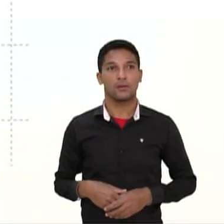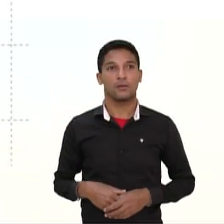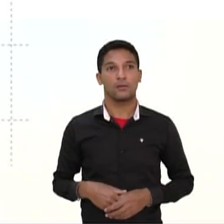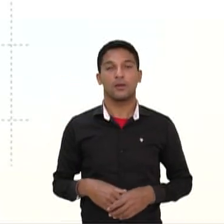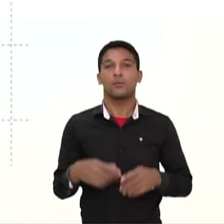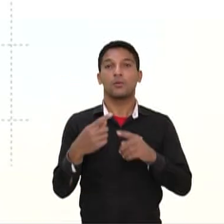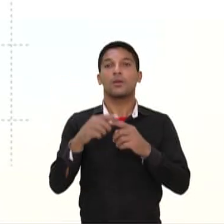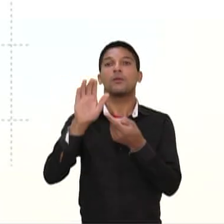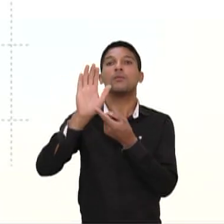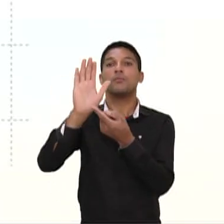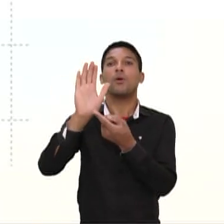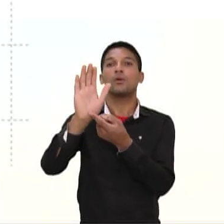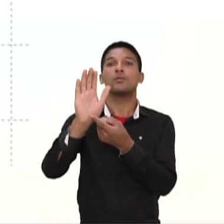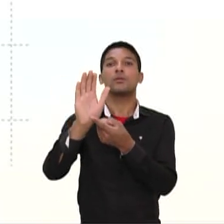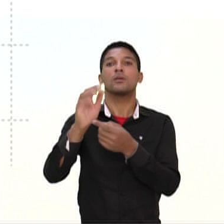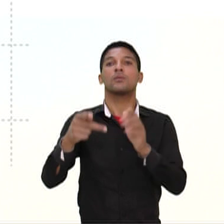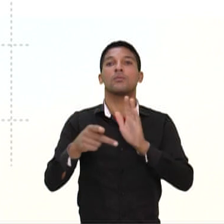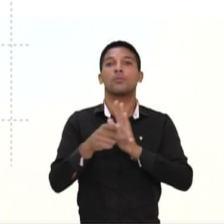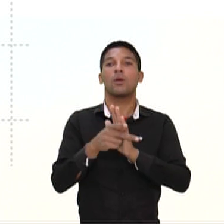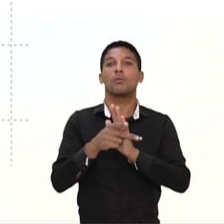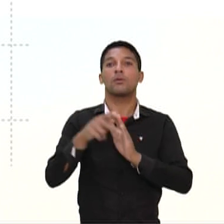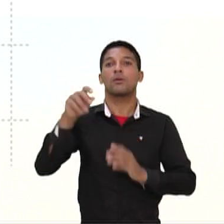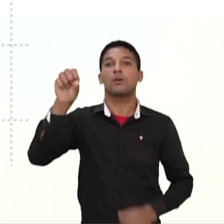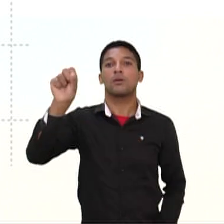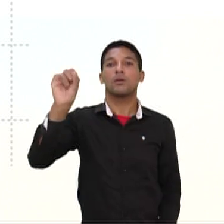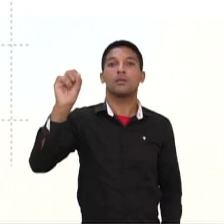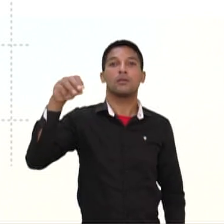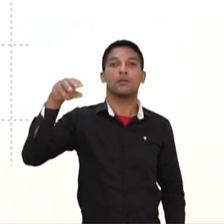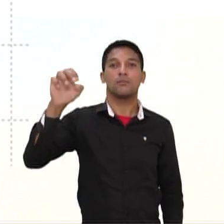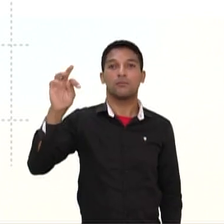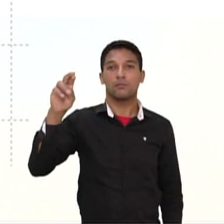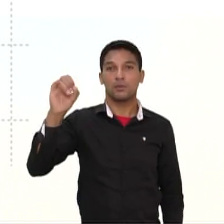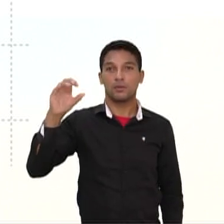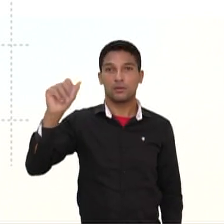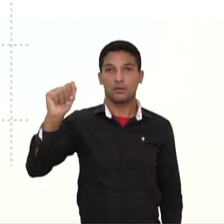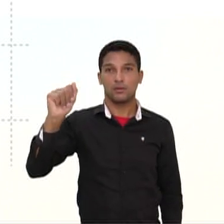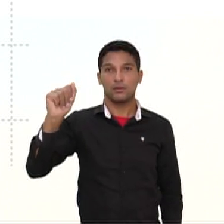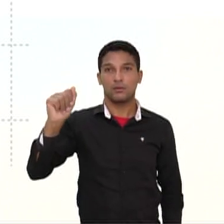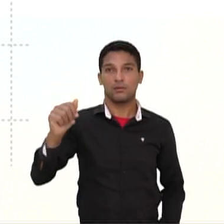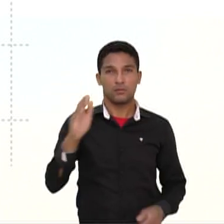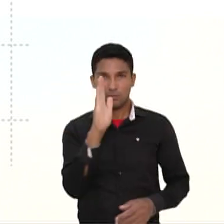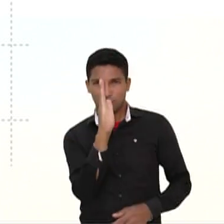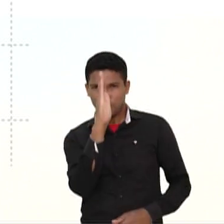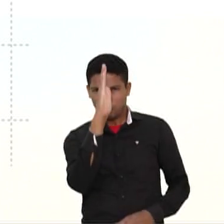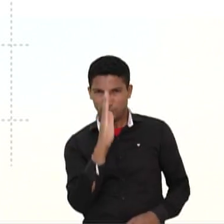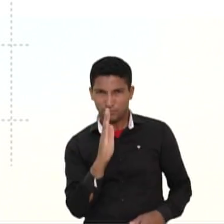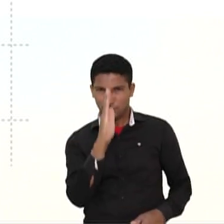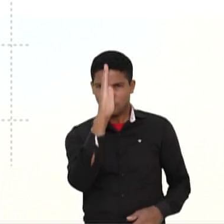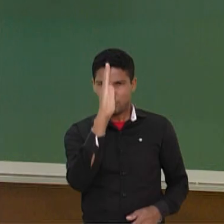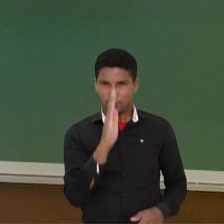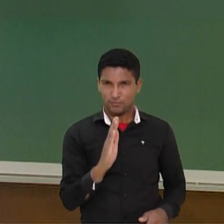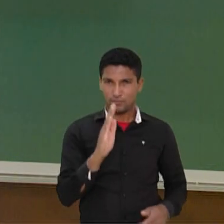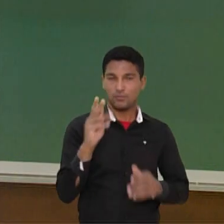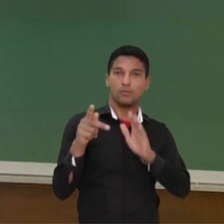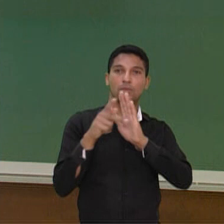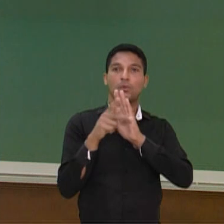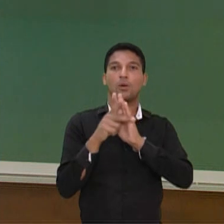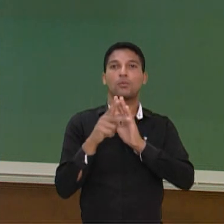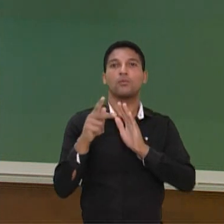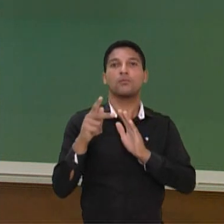simetria da parábola, como a gente já viu em algumas aulas anteriores, né? E aí a gente também pode dizer que o vértice é aquele ponto que,